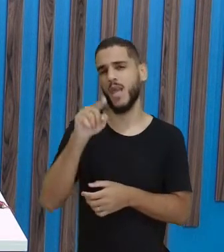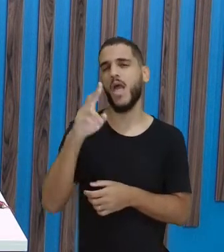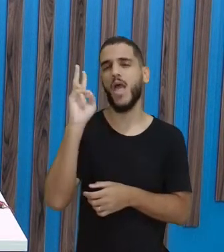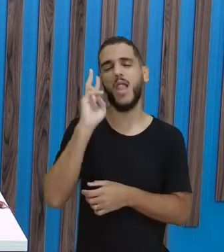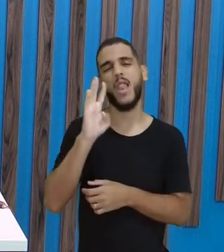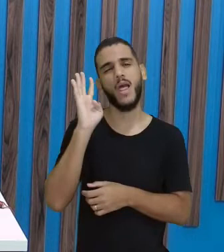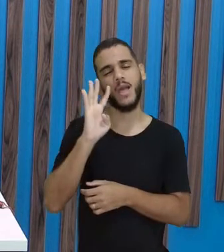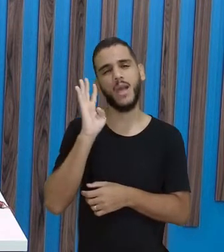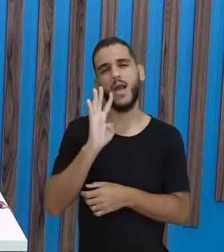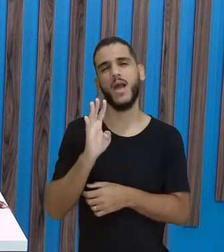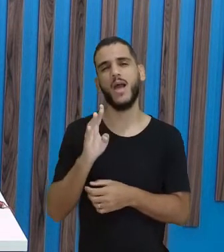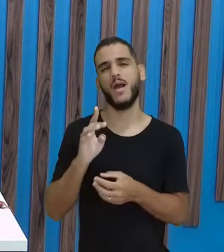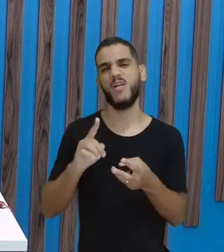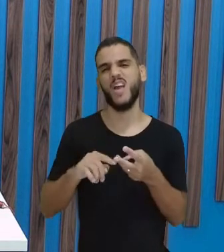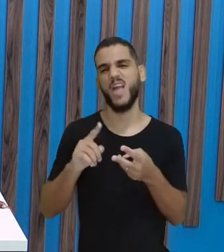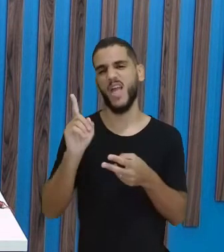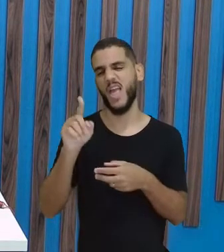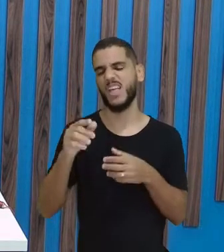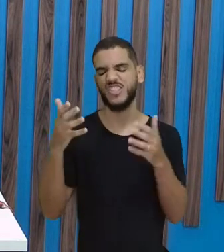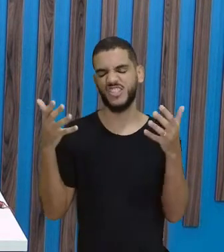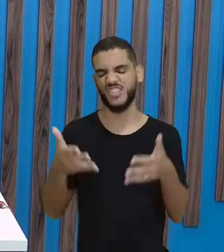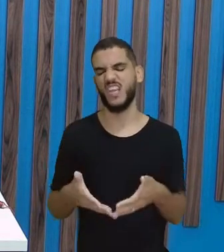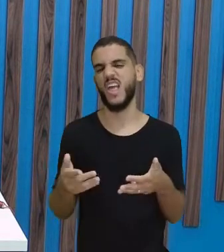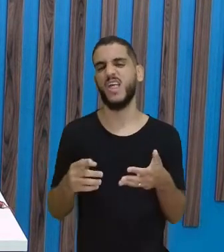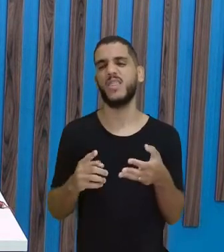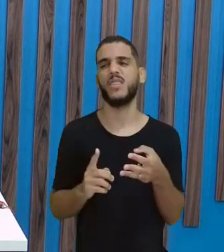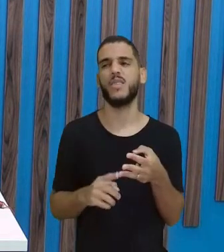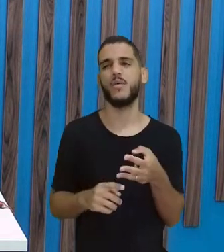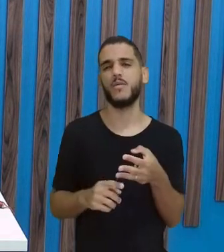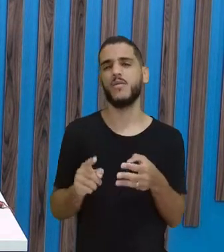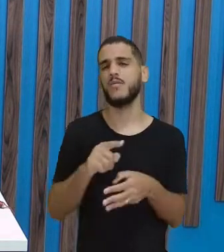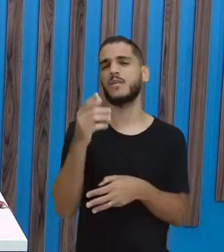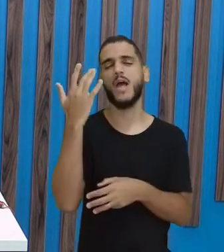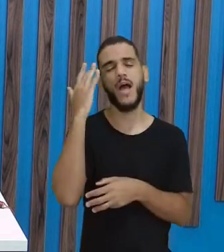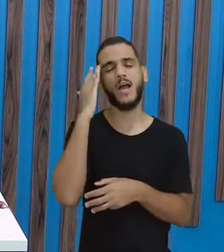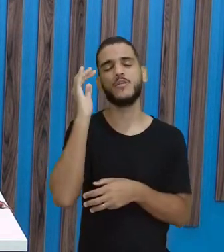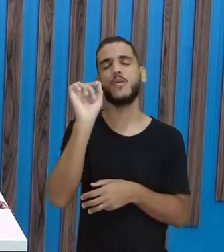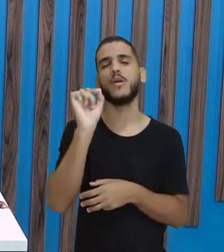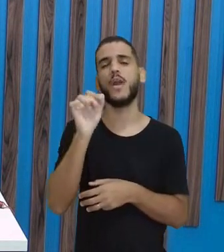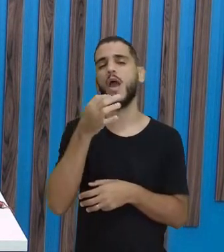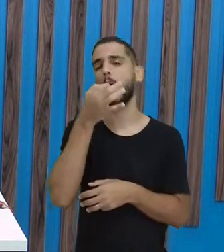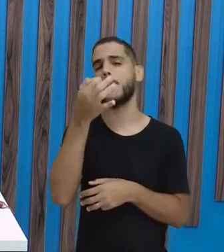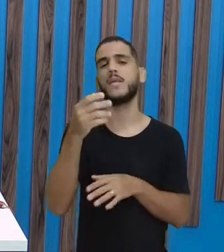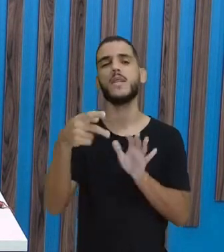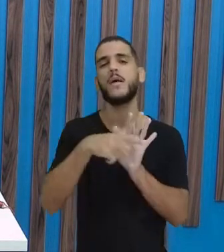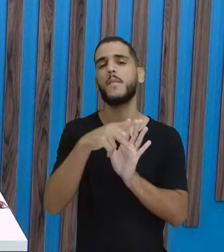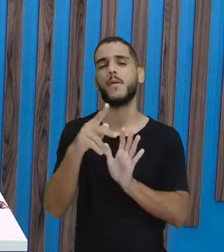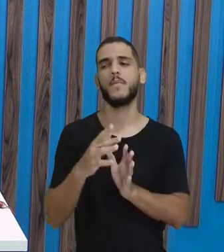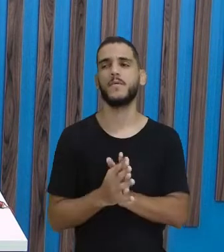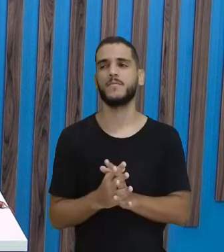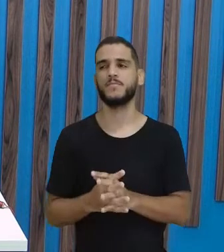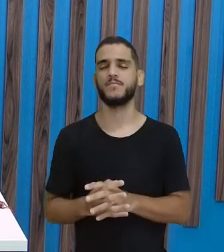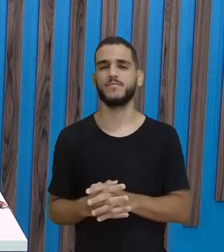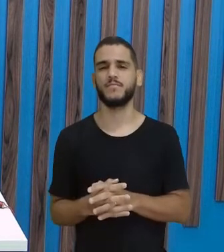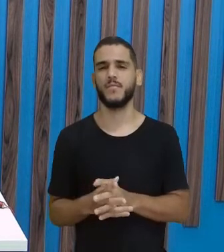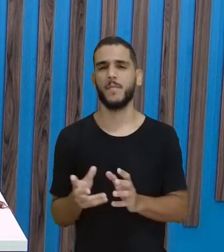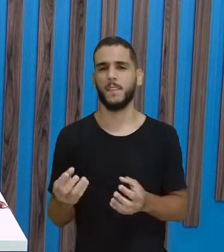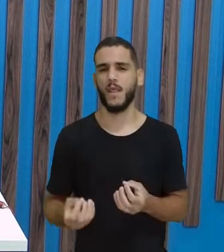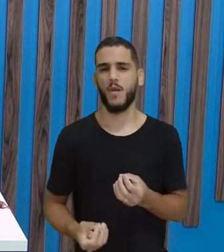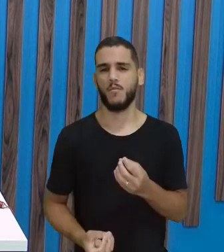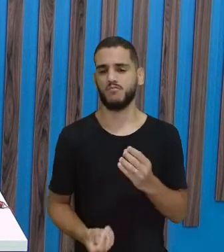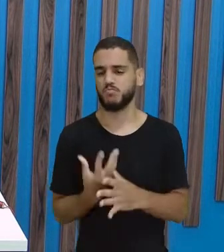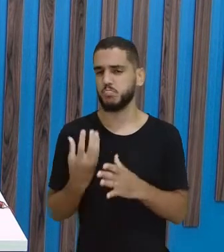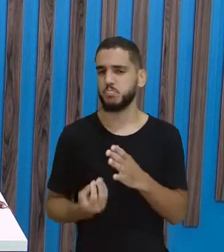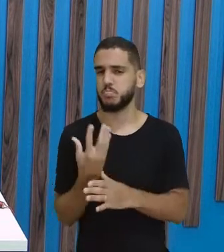É chato ter a cera no ouvido? É inconveniente? O que vocês acham? Dá a tua opinião aí. Produz muita cera o teu ouvido